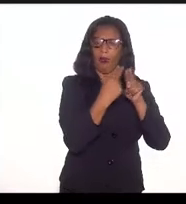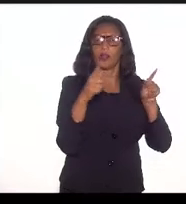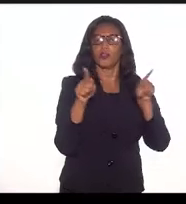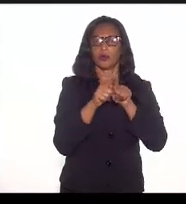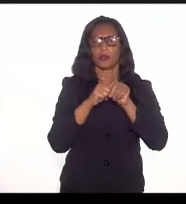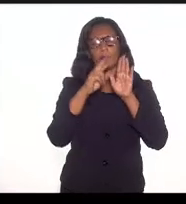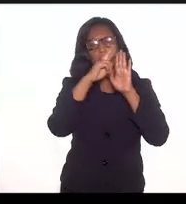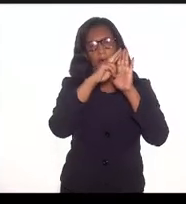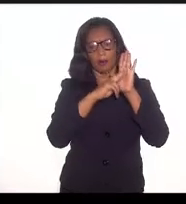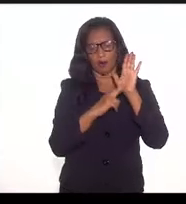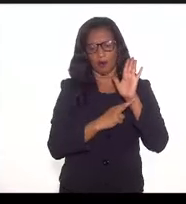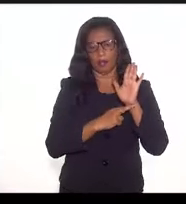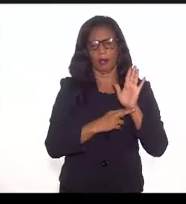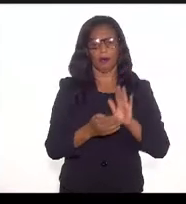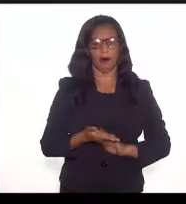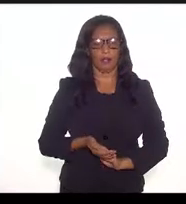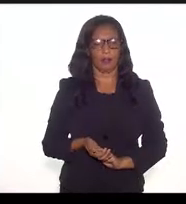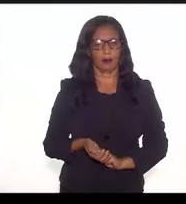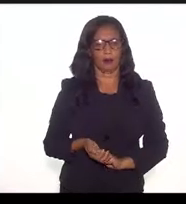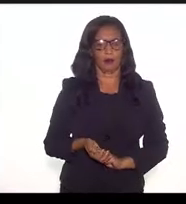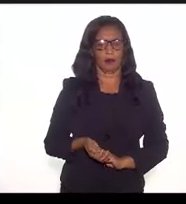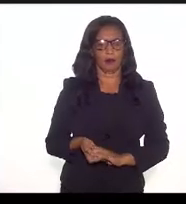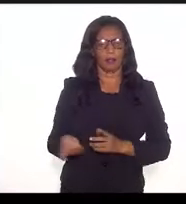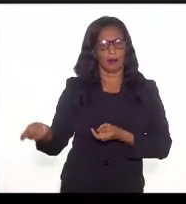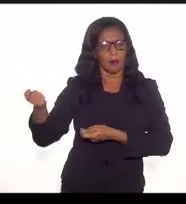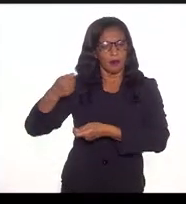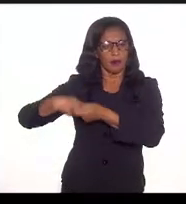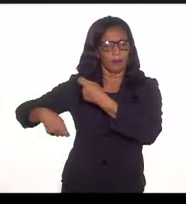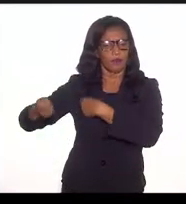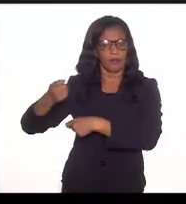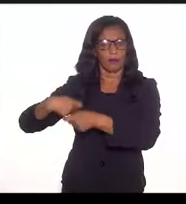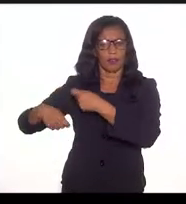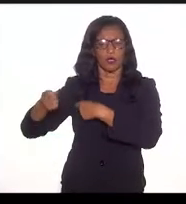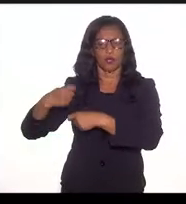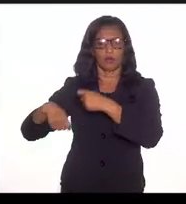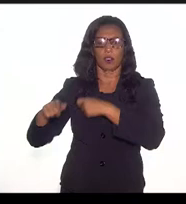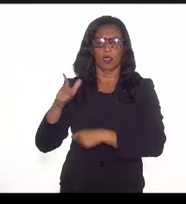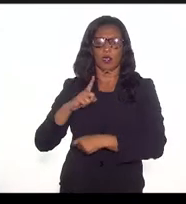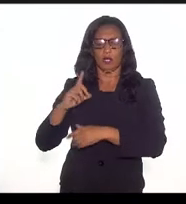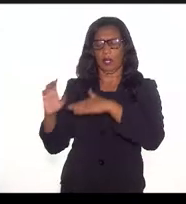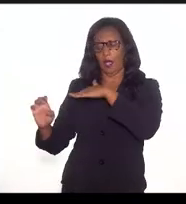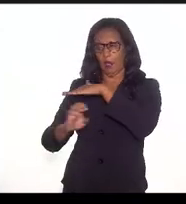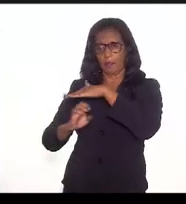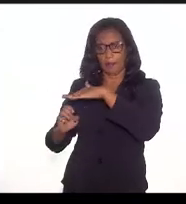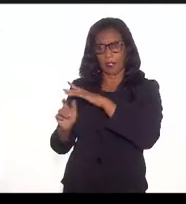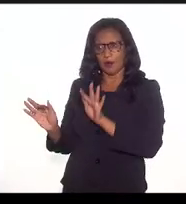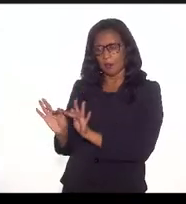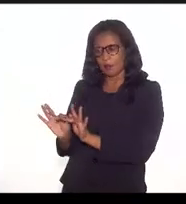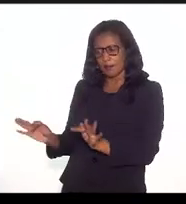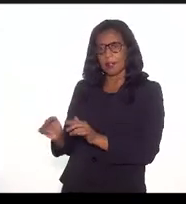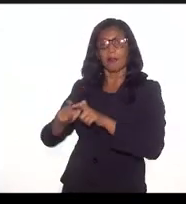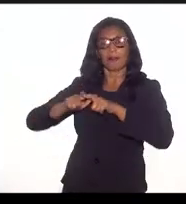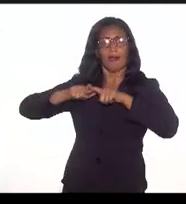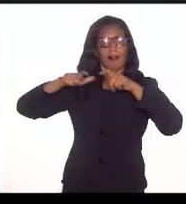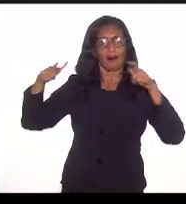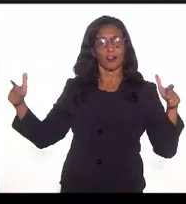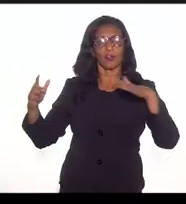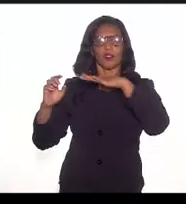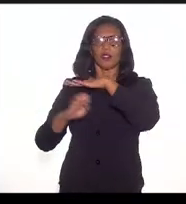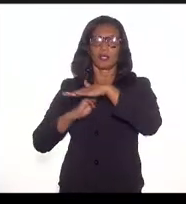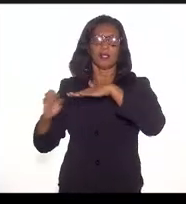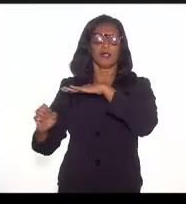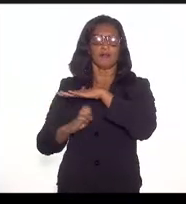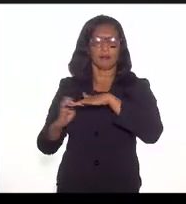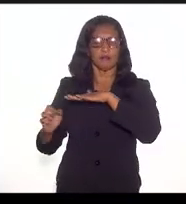regra. O Agerio Investimento, que é esse que a gente utiliza, a gente atende desde o micro às grandes empresas. A gente não tem uma limitação de